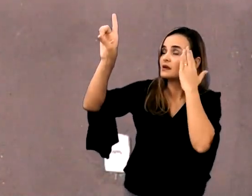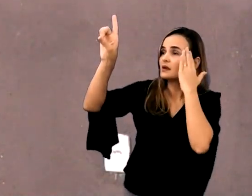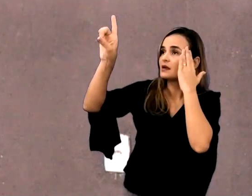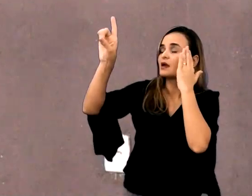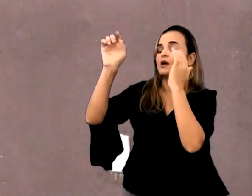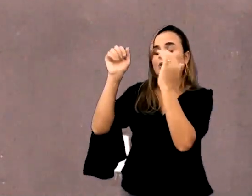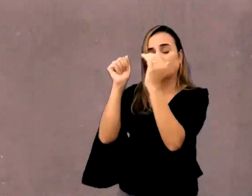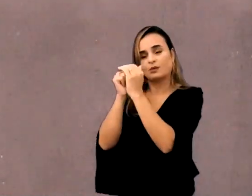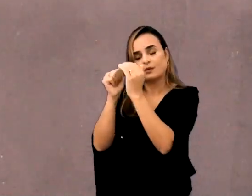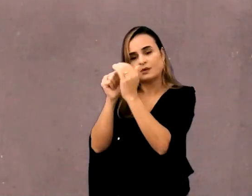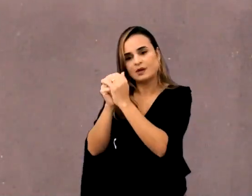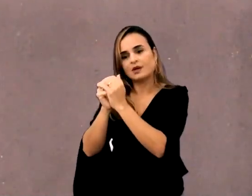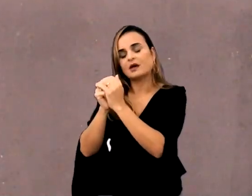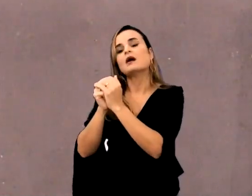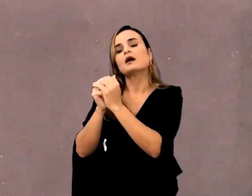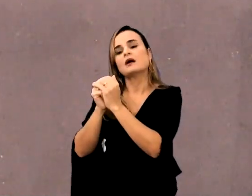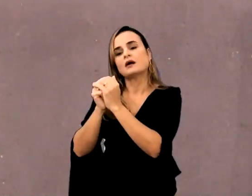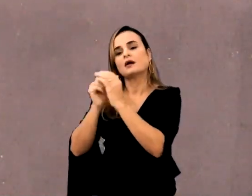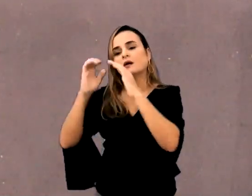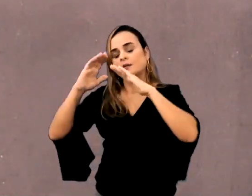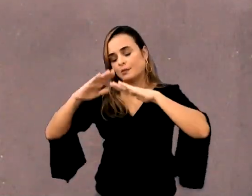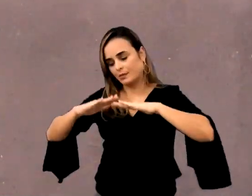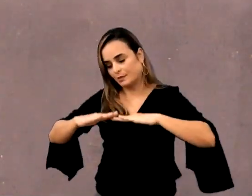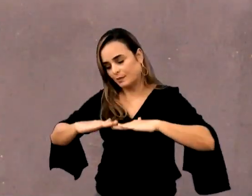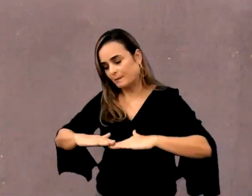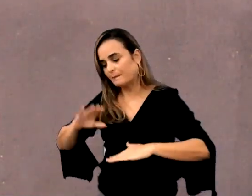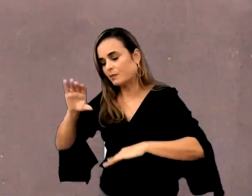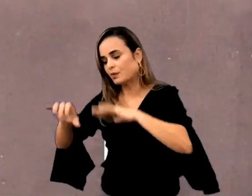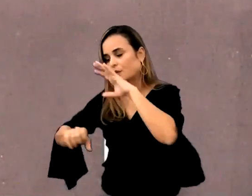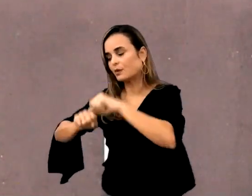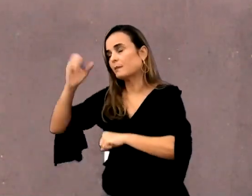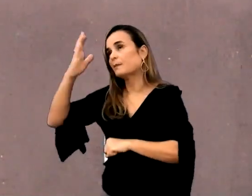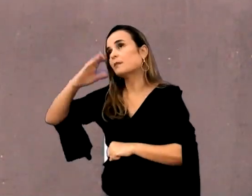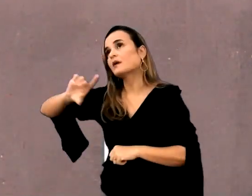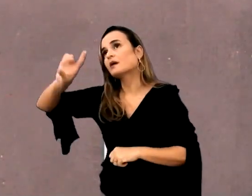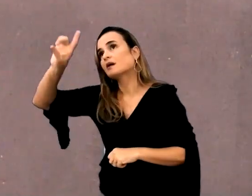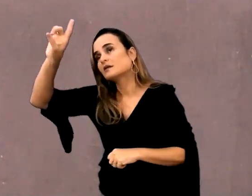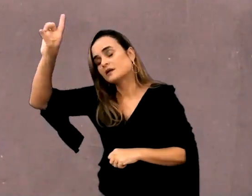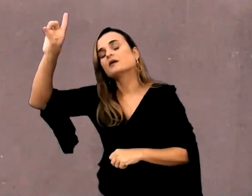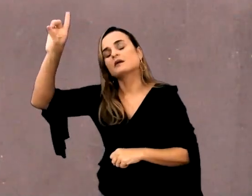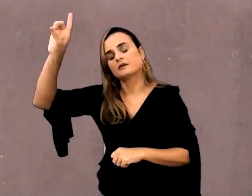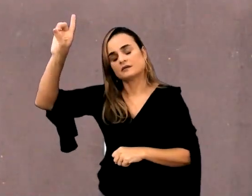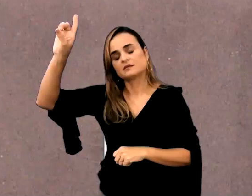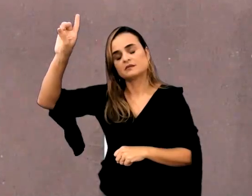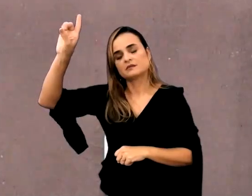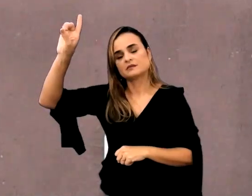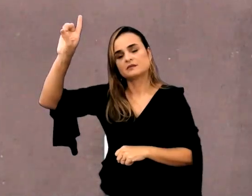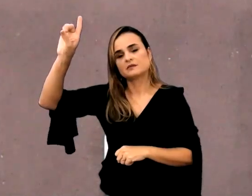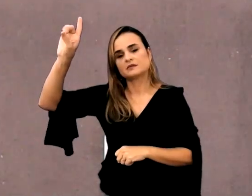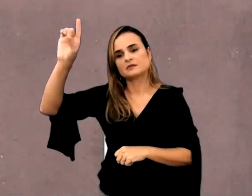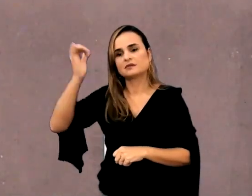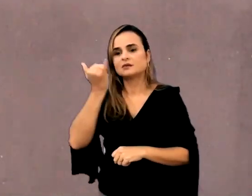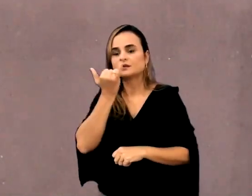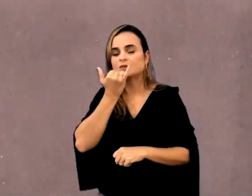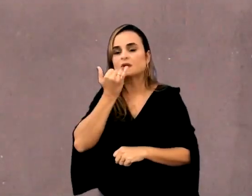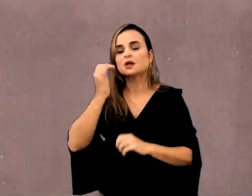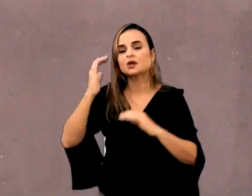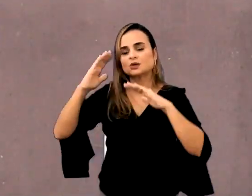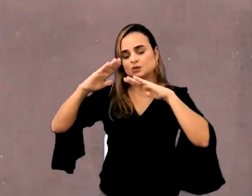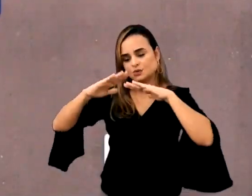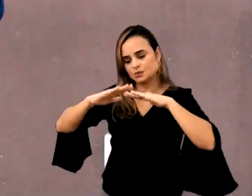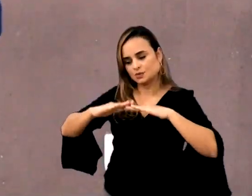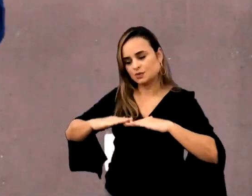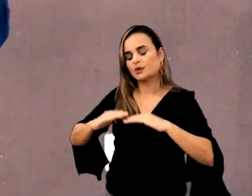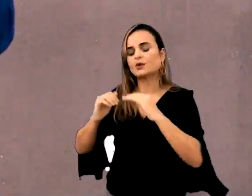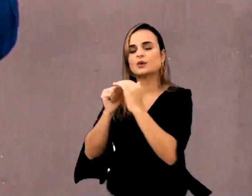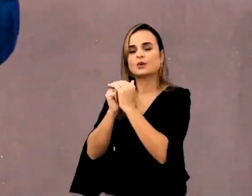humilhar, orar e me buscar, e se humilhar, se humilhar,